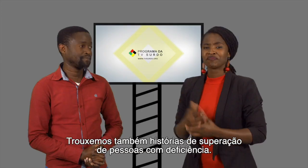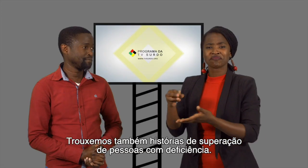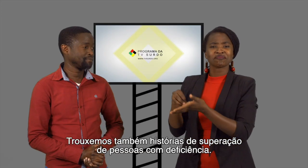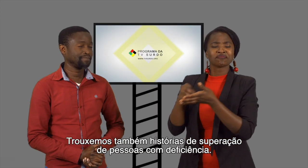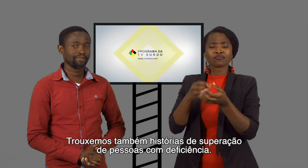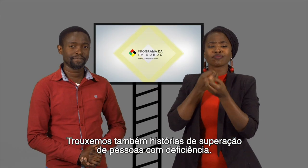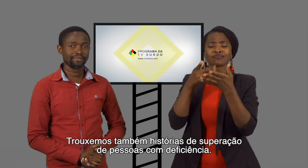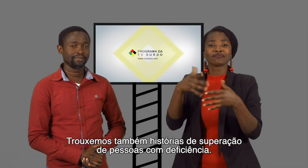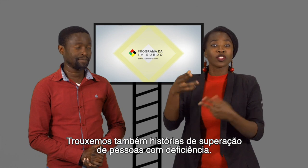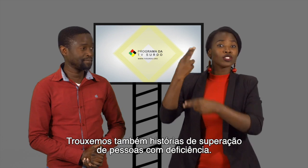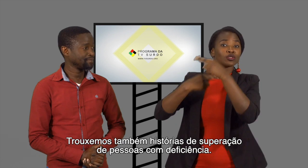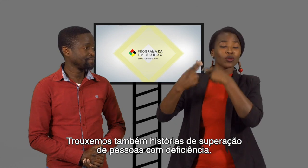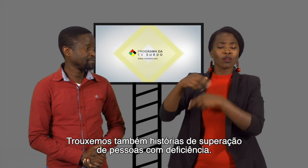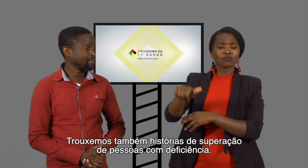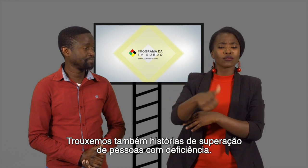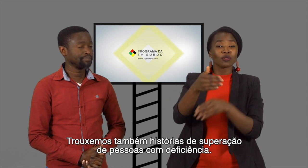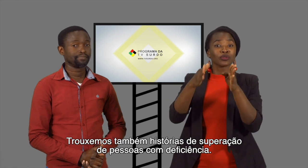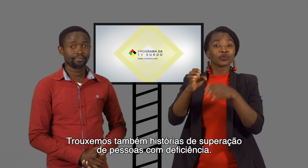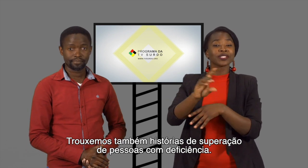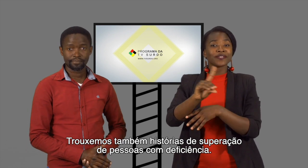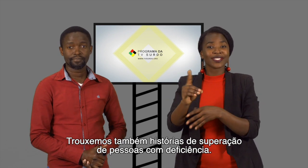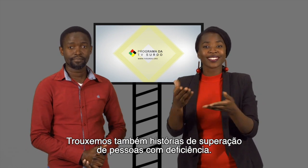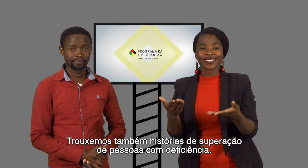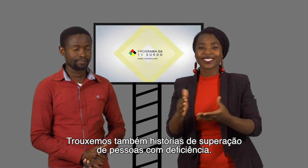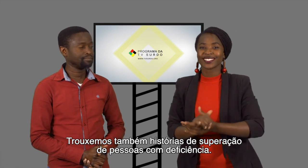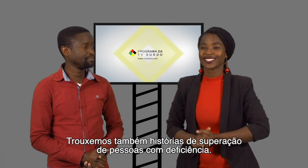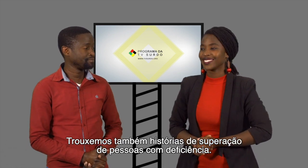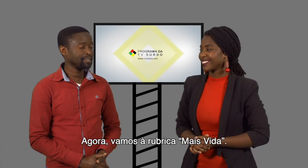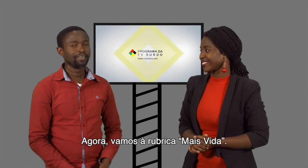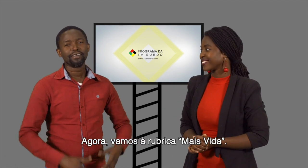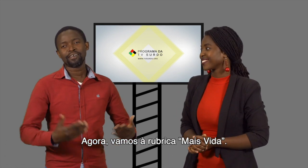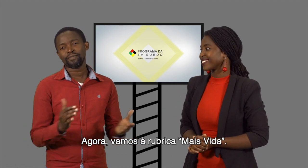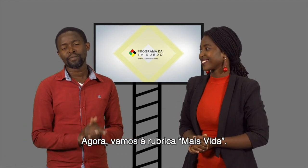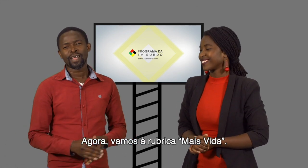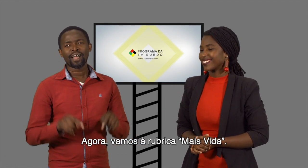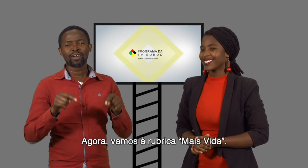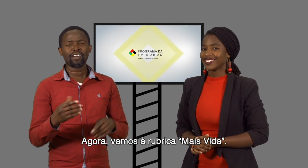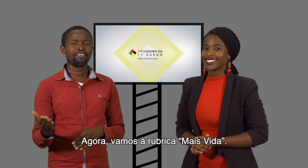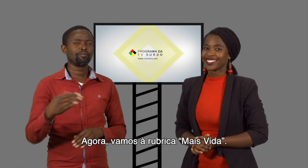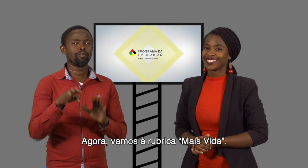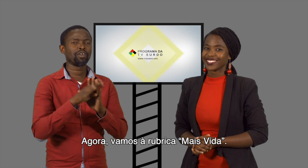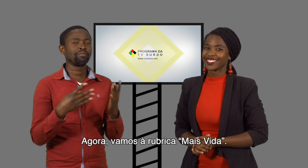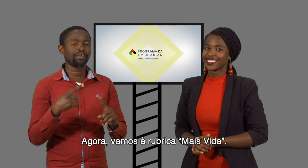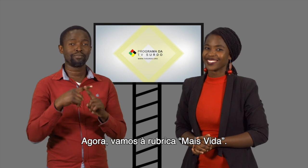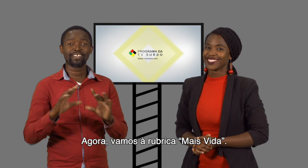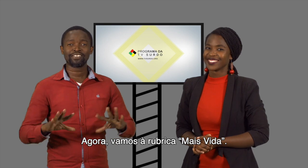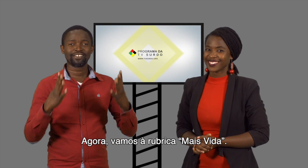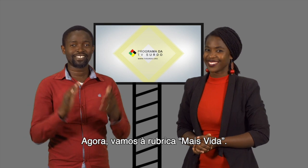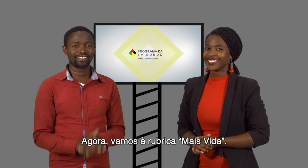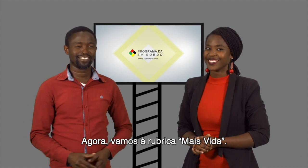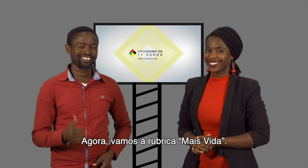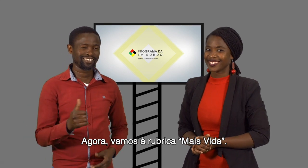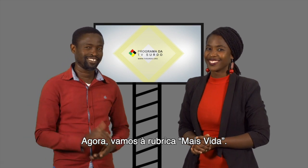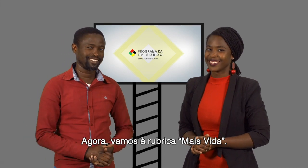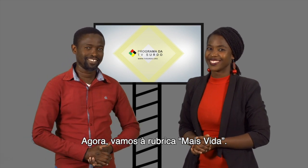Trouxemos também histórias de superação de pessoas com deficiência. Agora, vamos à rubrica